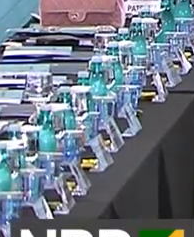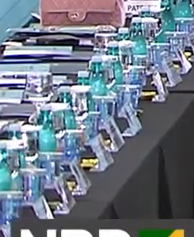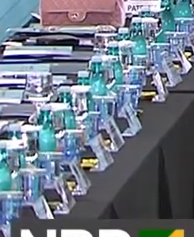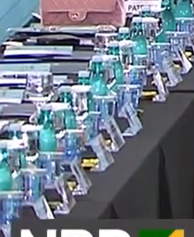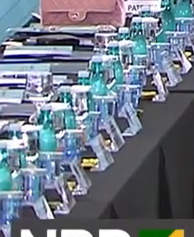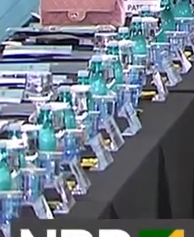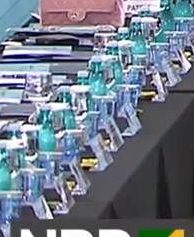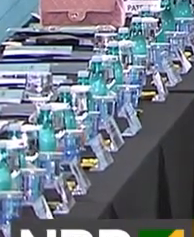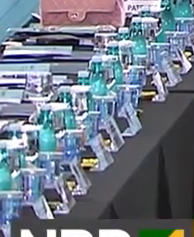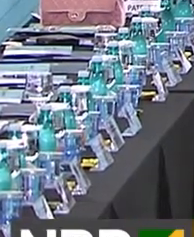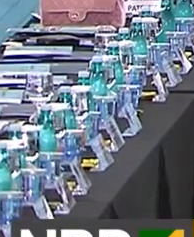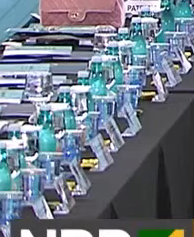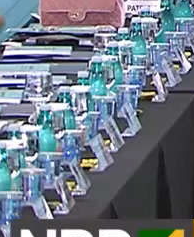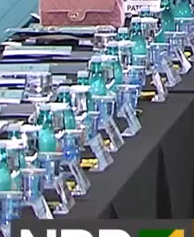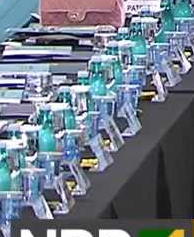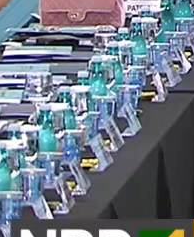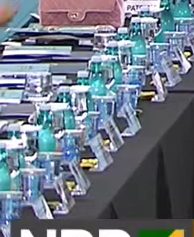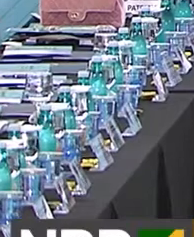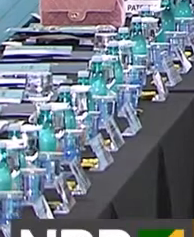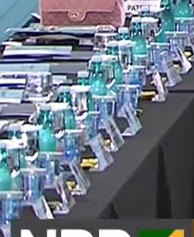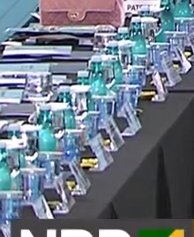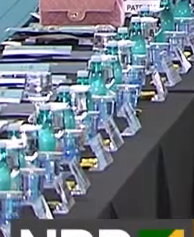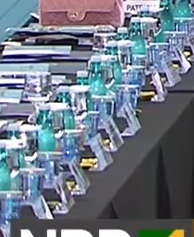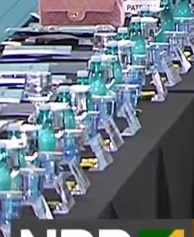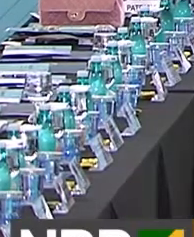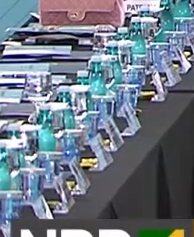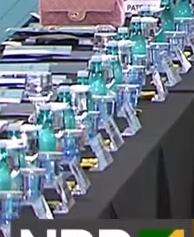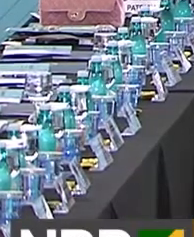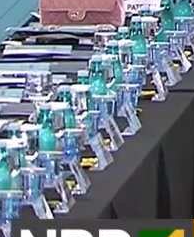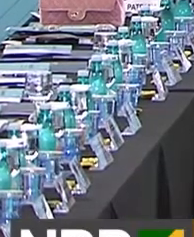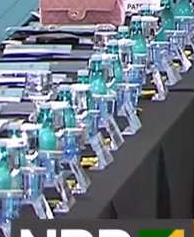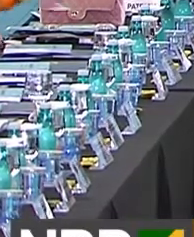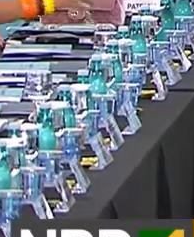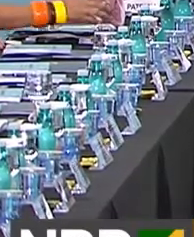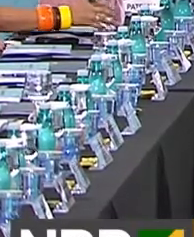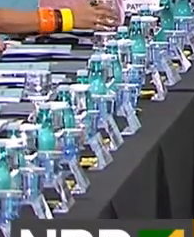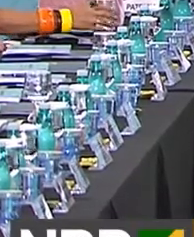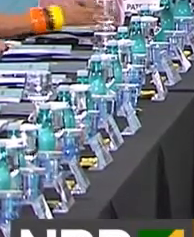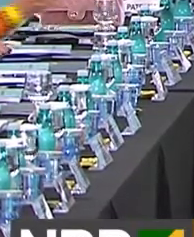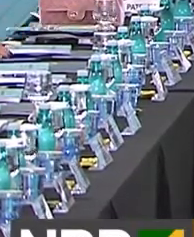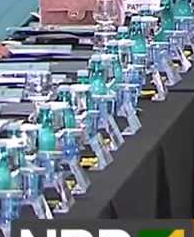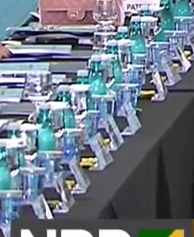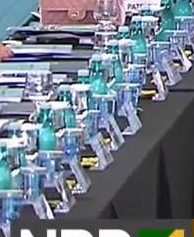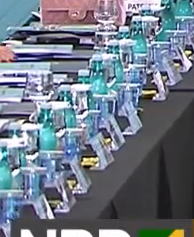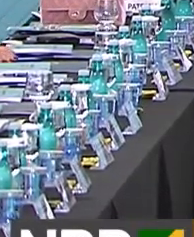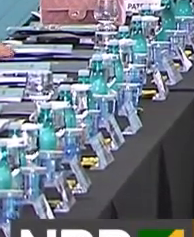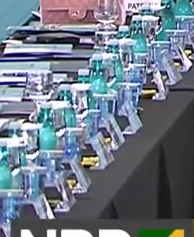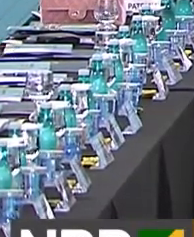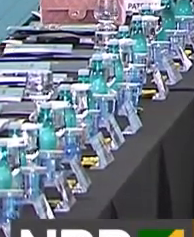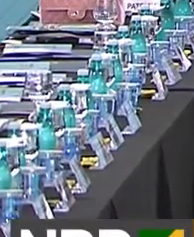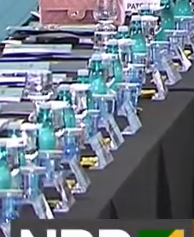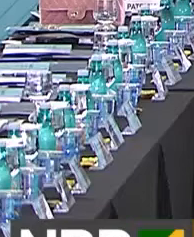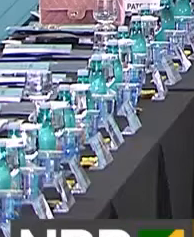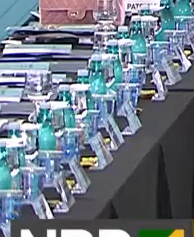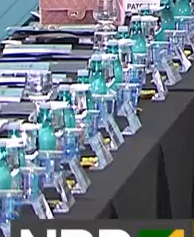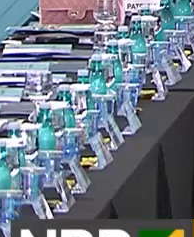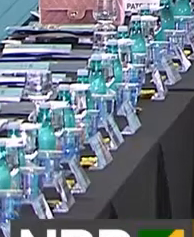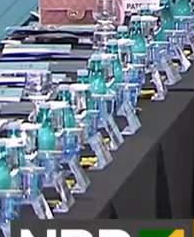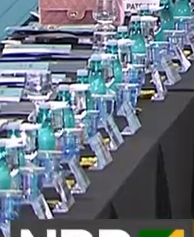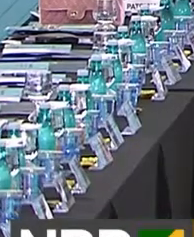dando início à 47ª reunião plenária ordinária do conselho de desenvolvimento econômico e social